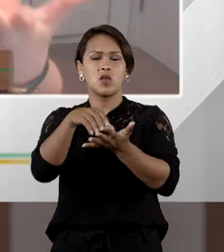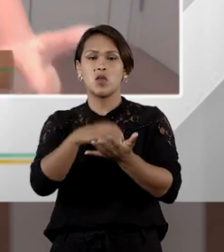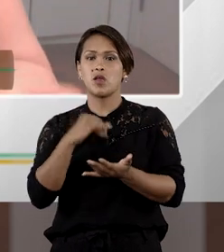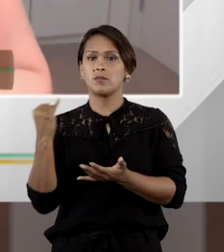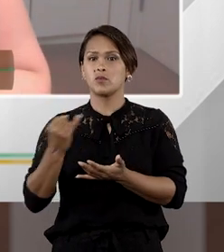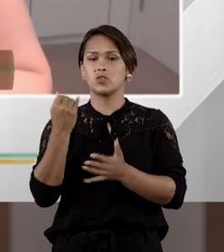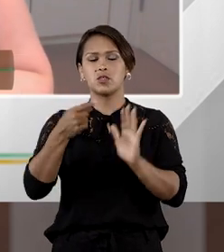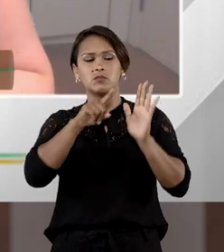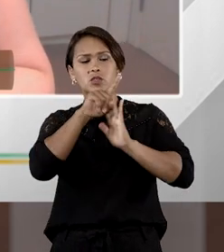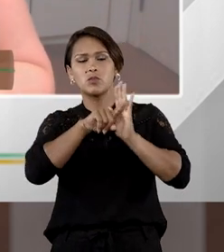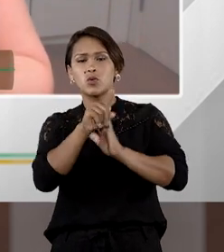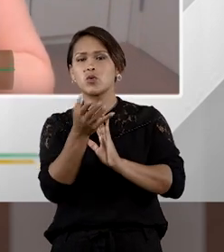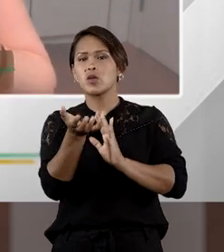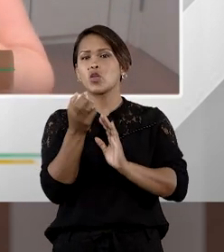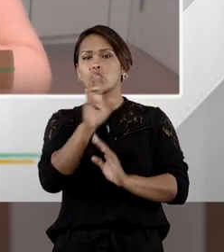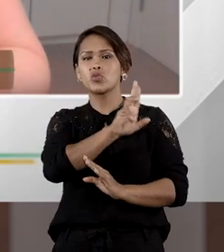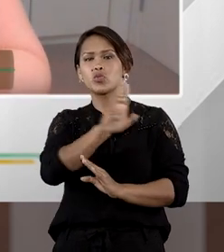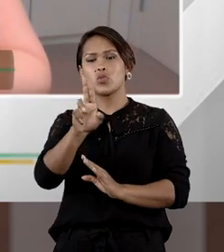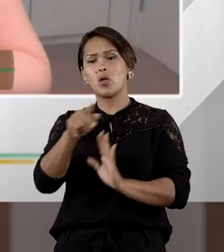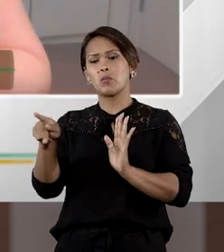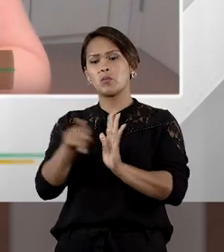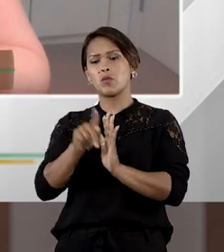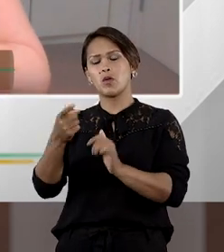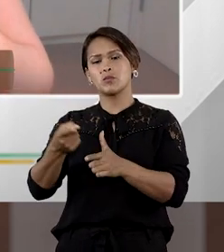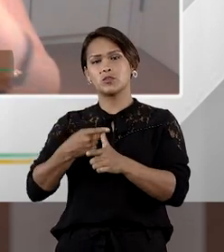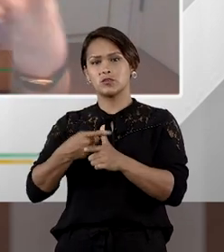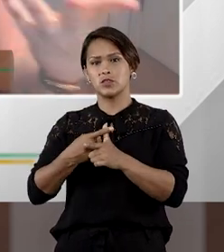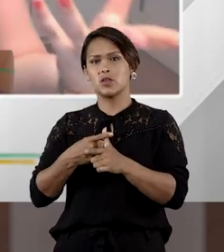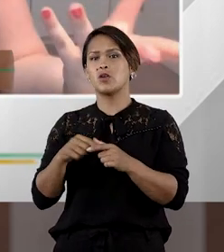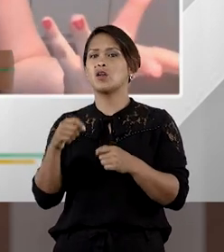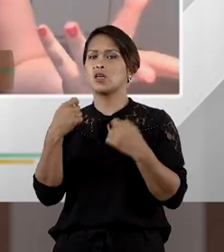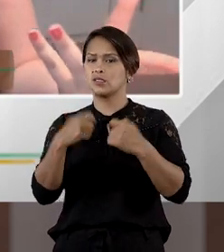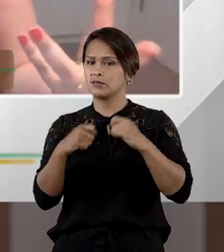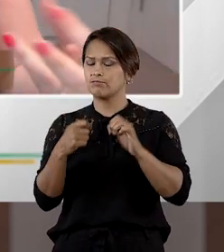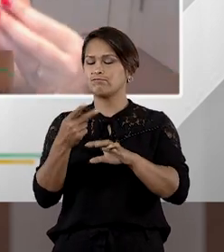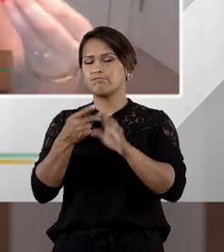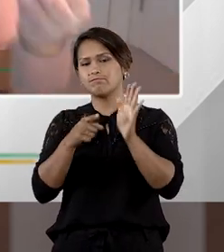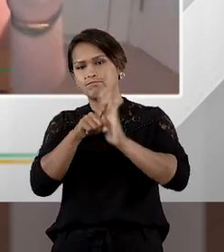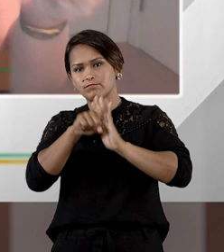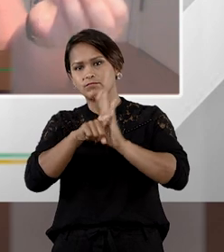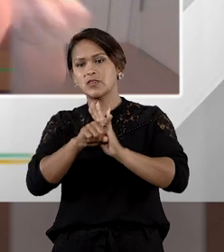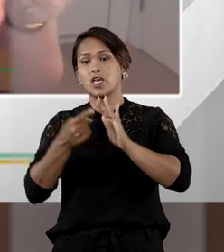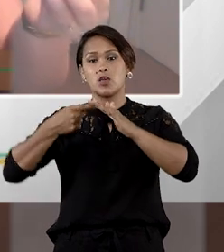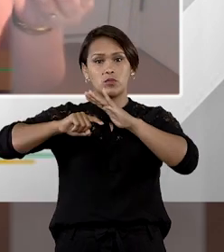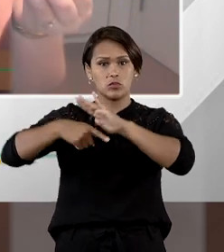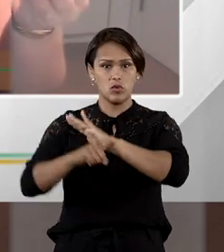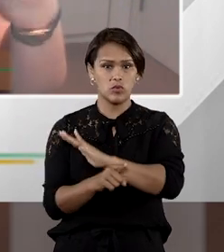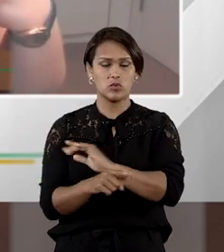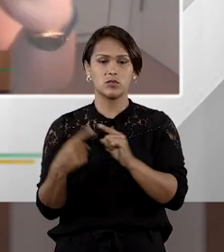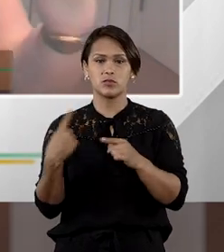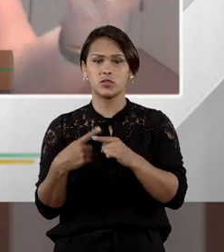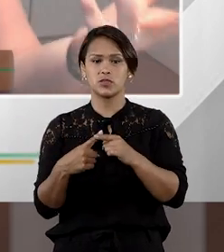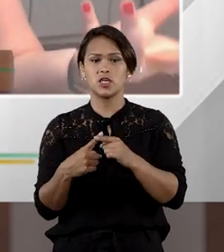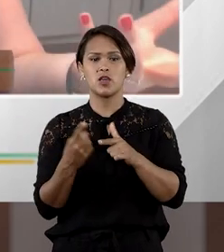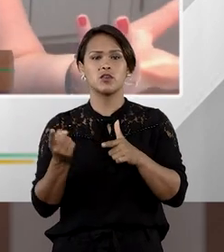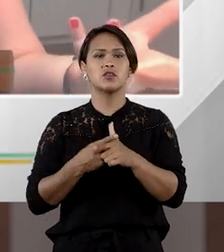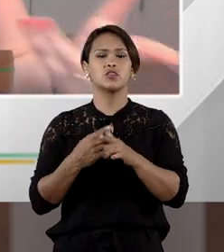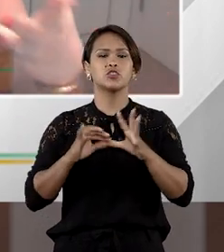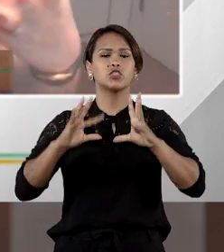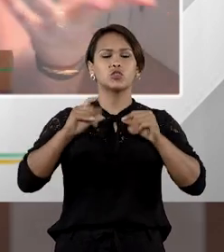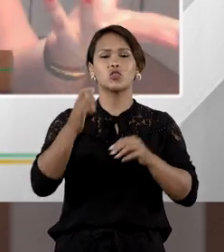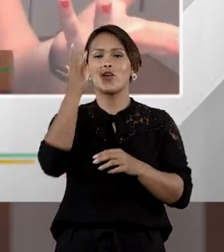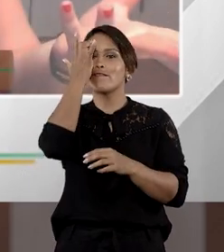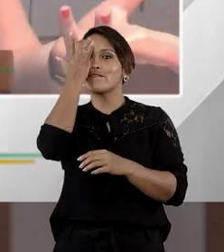relevantes para buscar esses bens. Essa busca de bens costuma ser realmente... é intensa, porque nem sempre o devedor deixa tudo